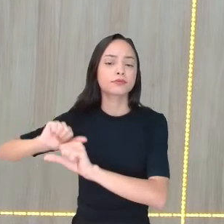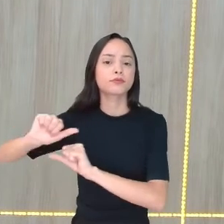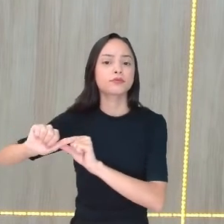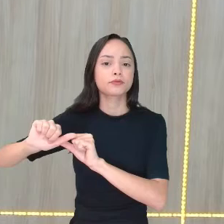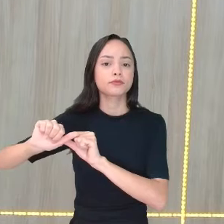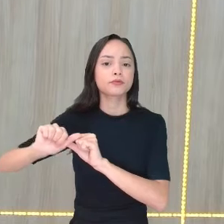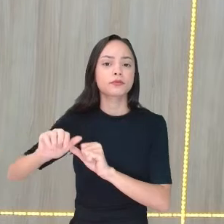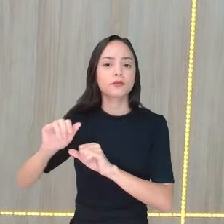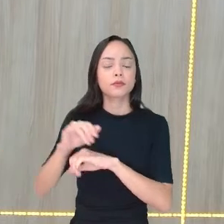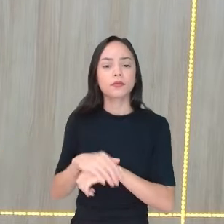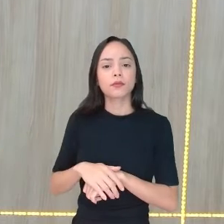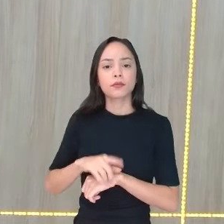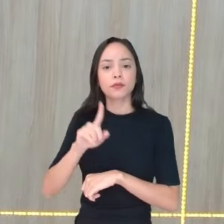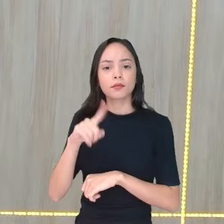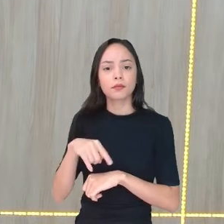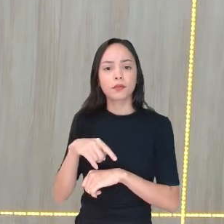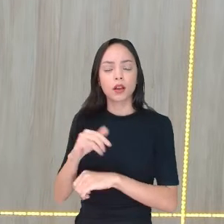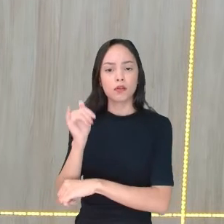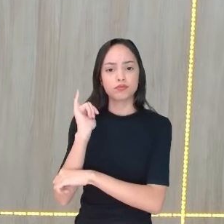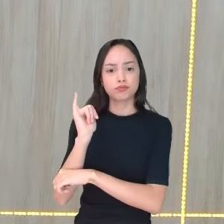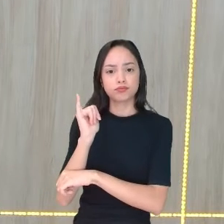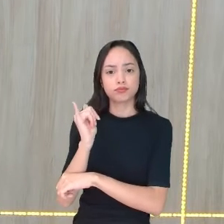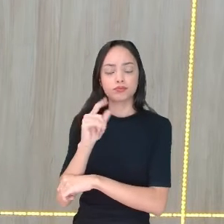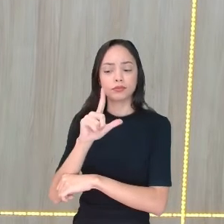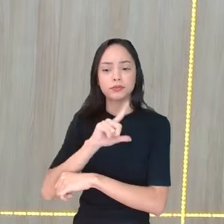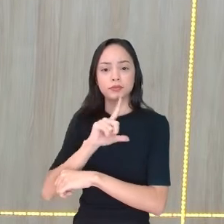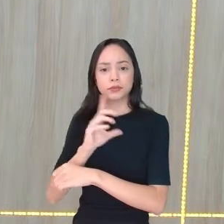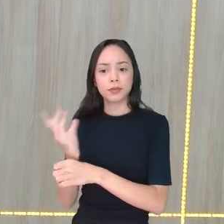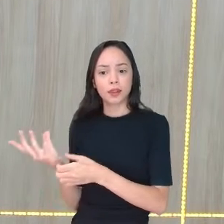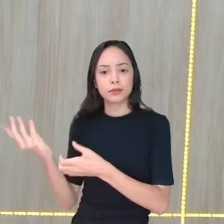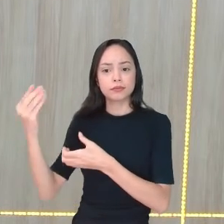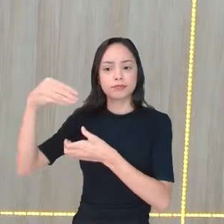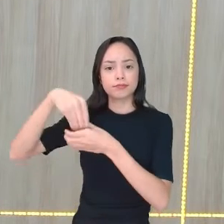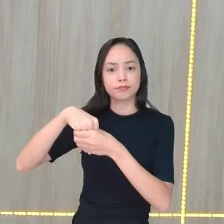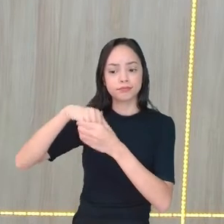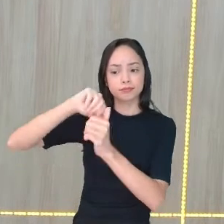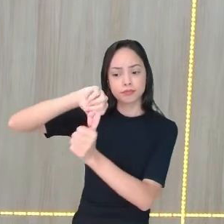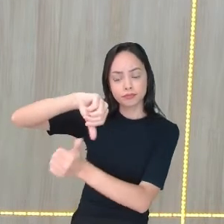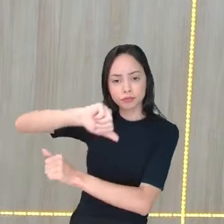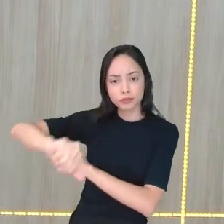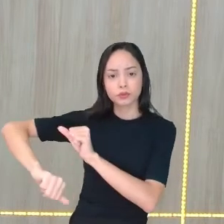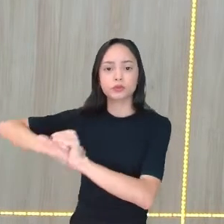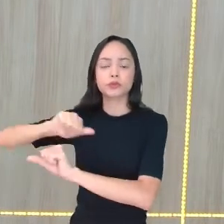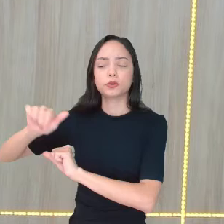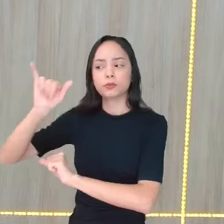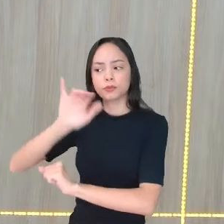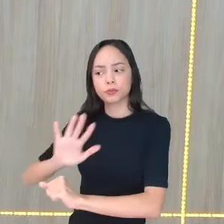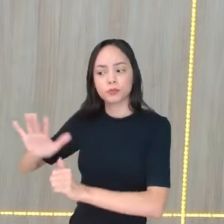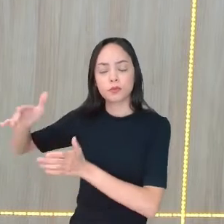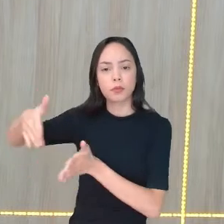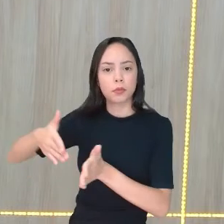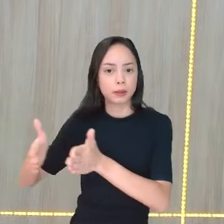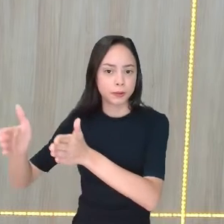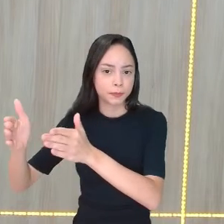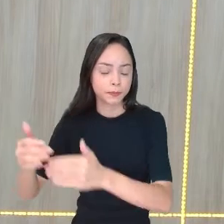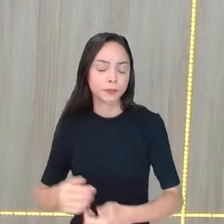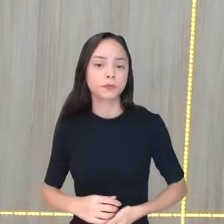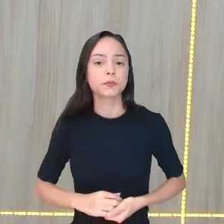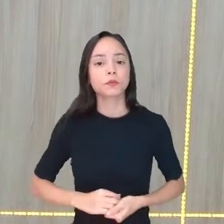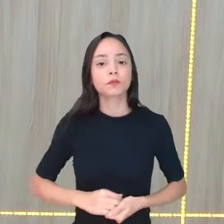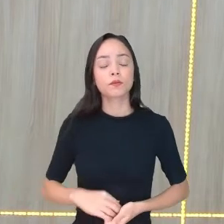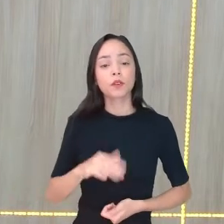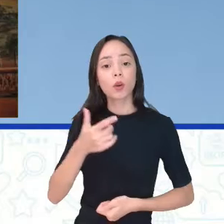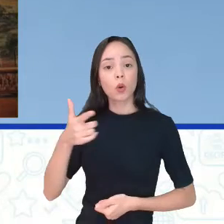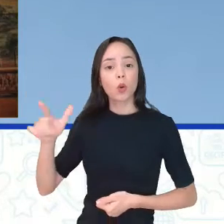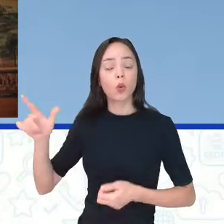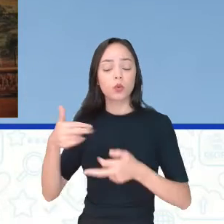fazer parte também, né, das formas de alteração do meio. Beleza? Outra coisa que é